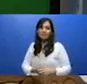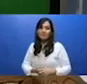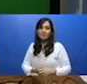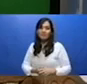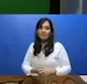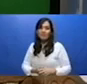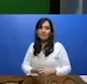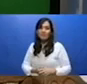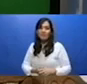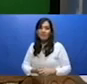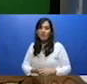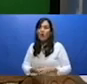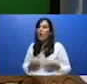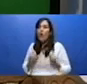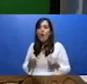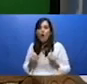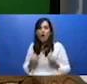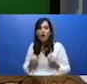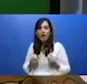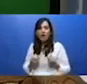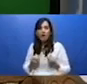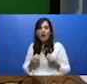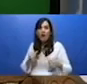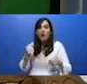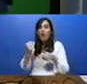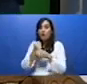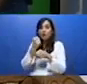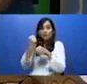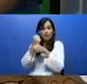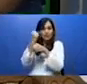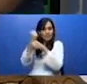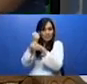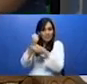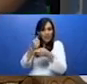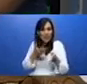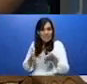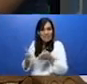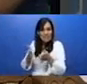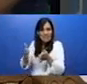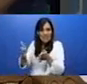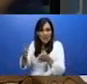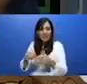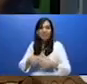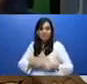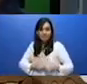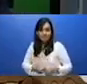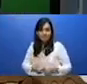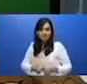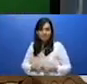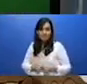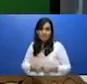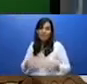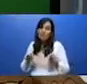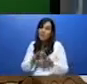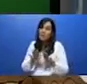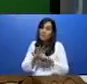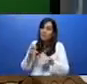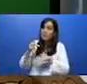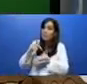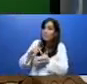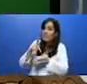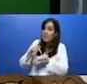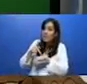qual lugar? Como que isso acontece? Na construção de estradas de ferro, de ferrovias, ou em pedreiras,